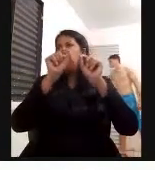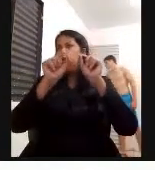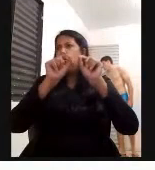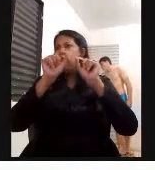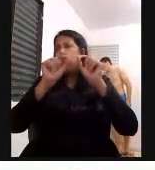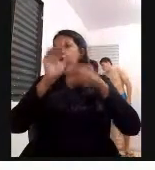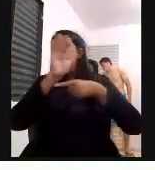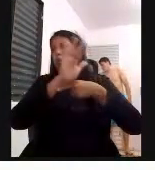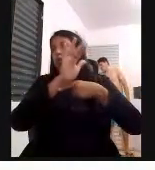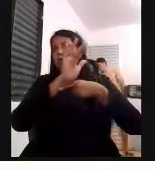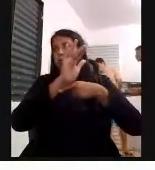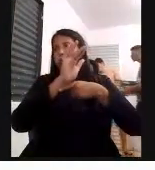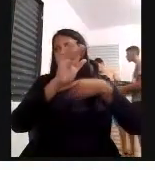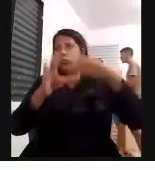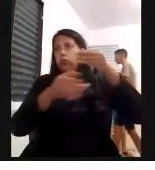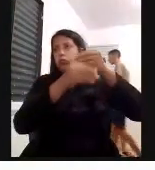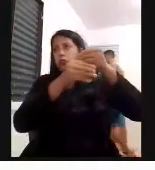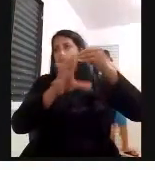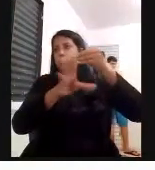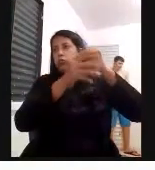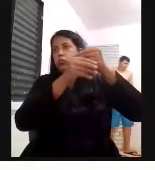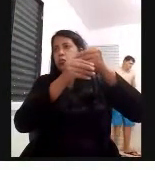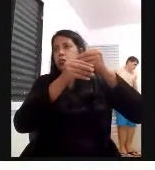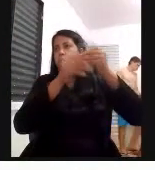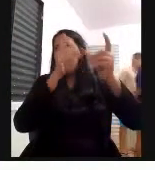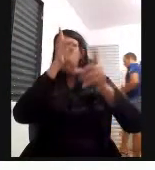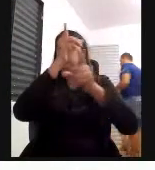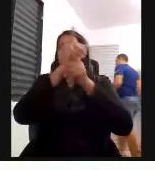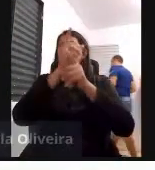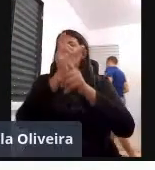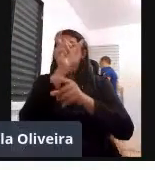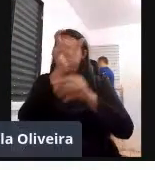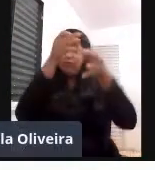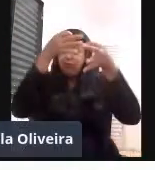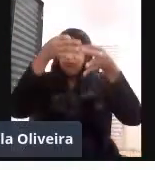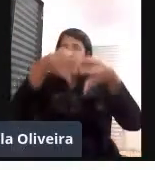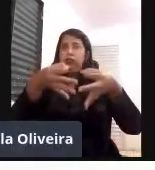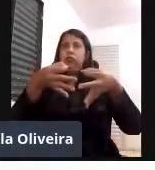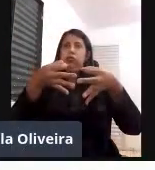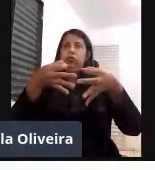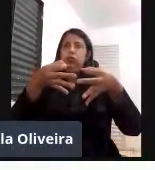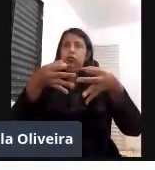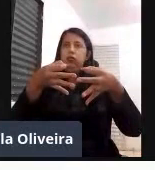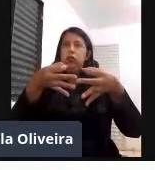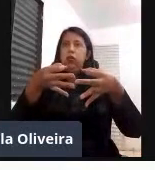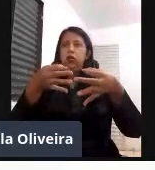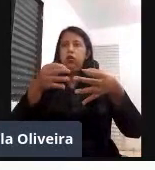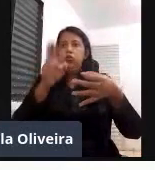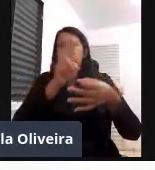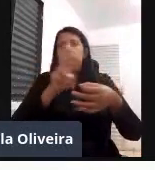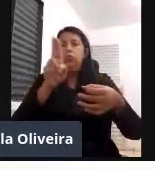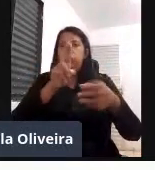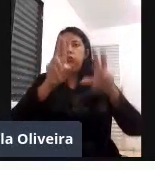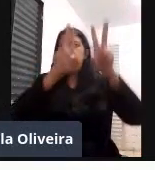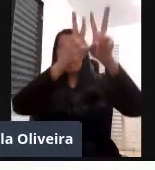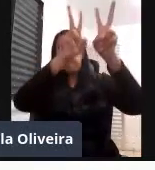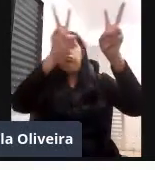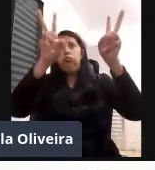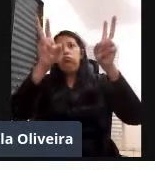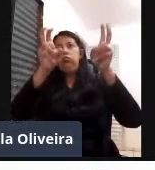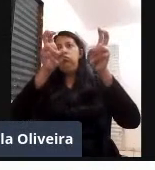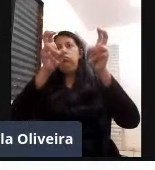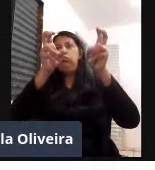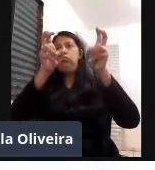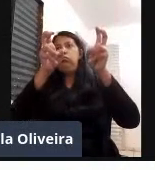vai fazer uma busca do termo exato que você colocar dentro das aspas. Então, Joyce, são, aqui nesse caso